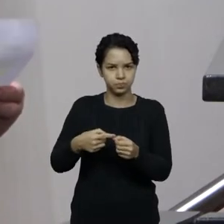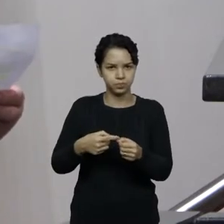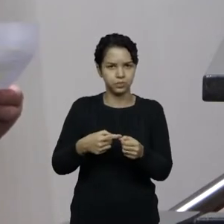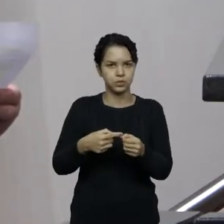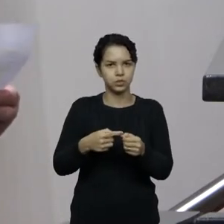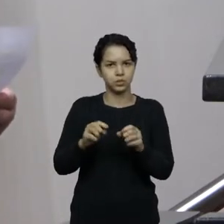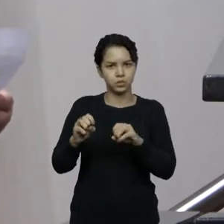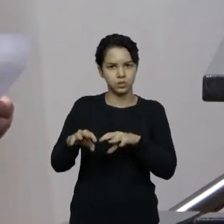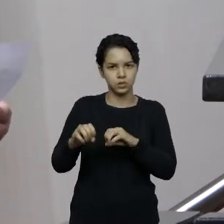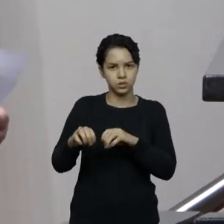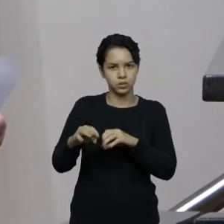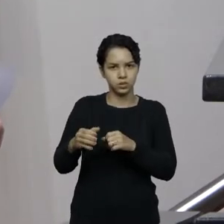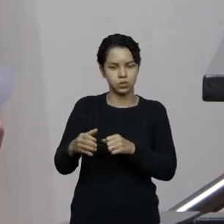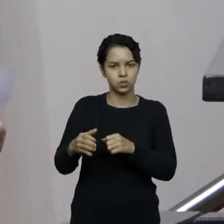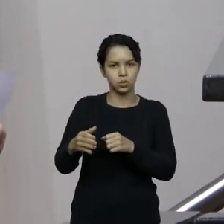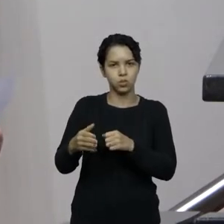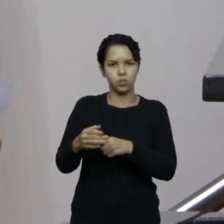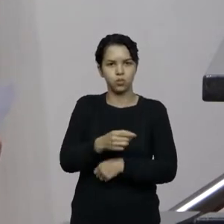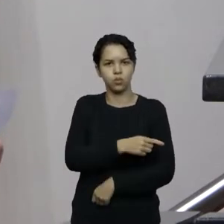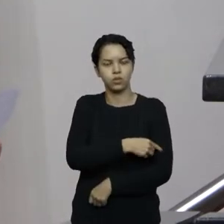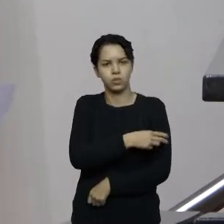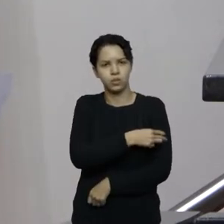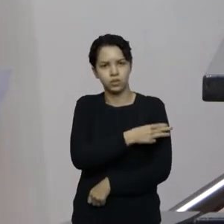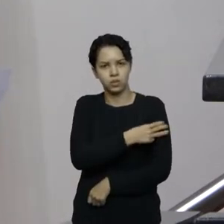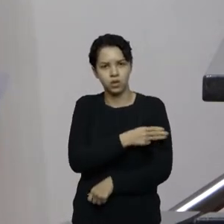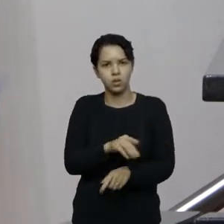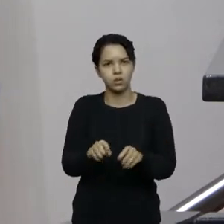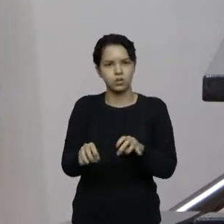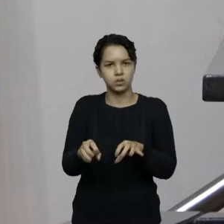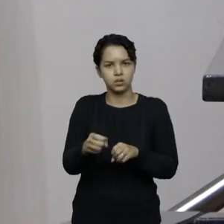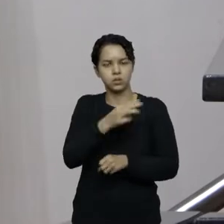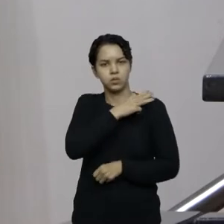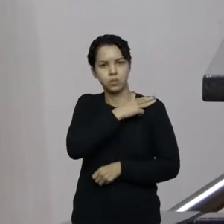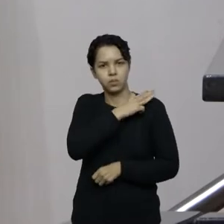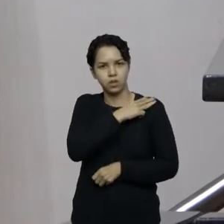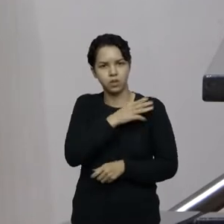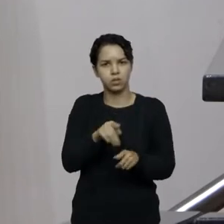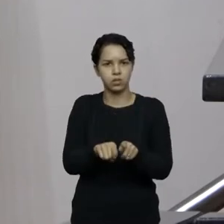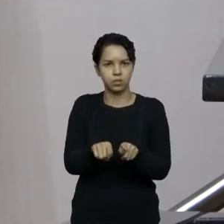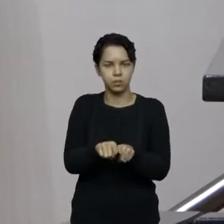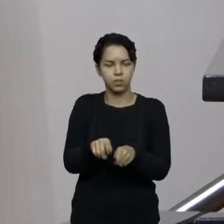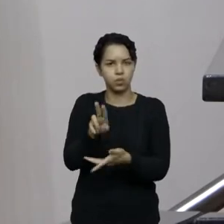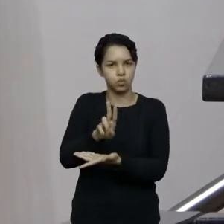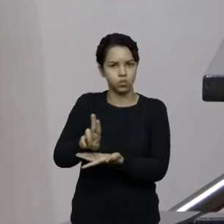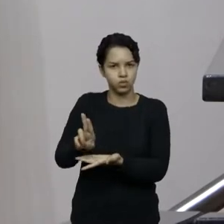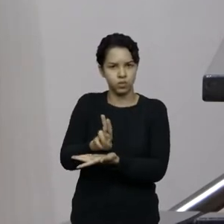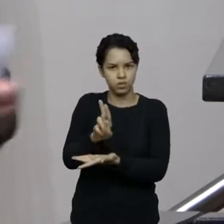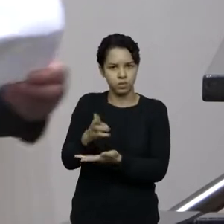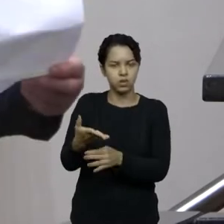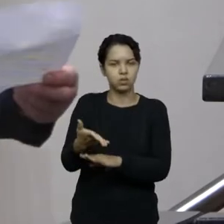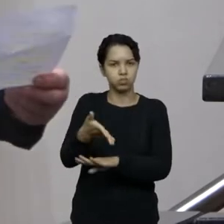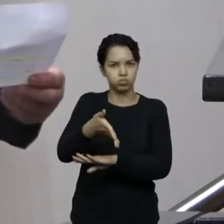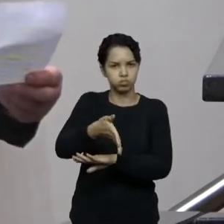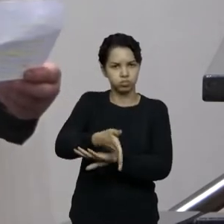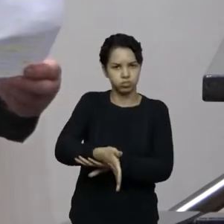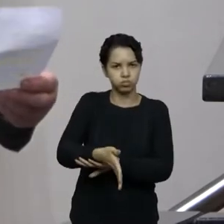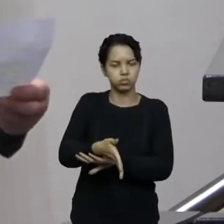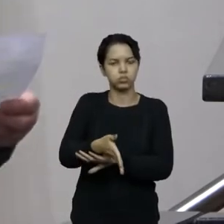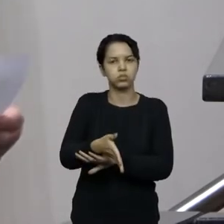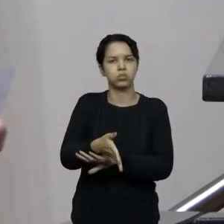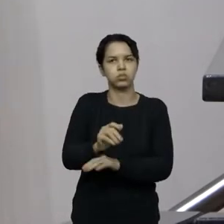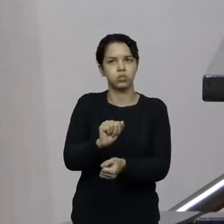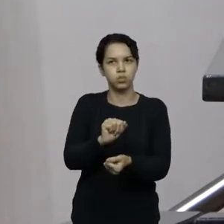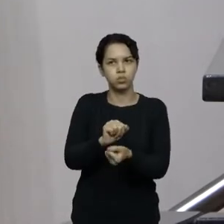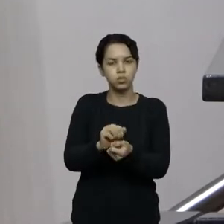Fundamental médio teve a presença também da universidade e todos eles